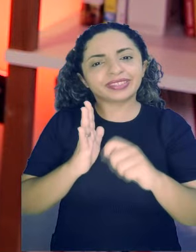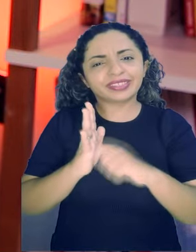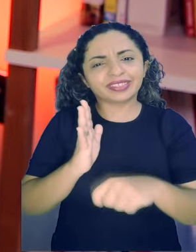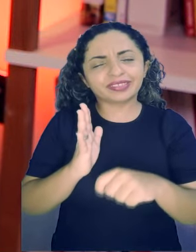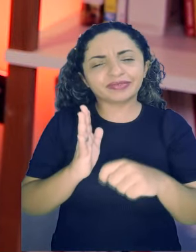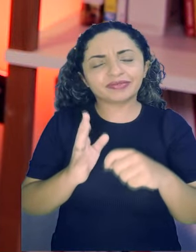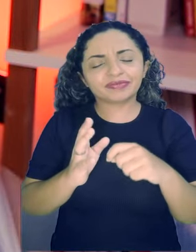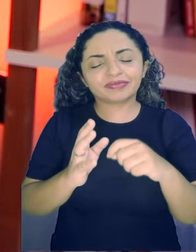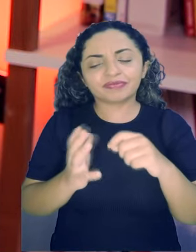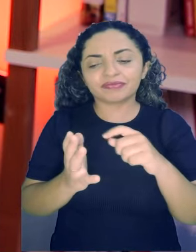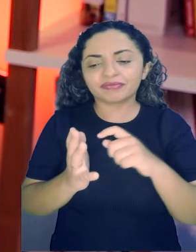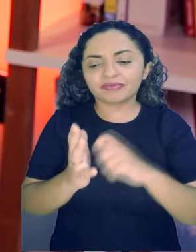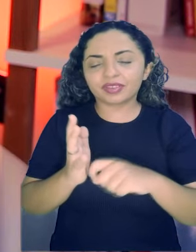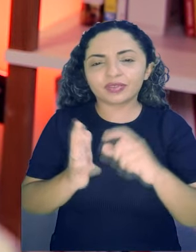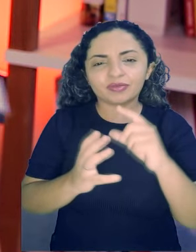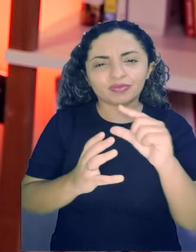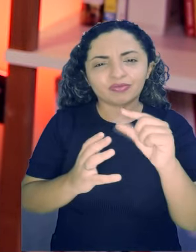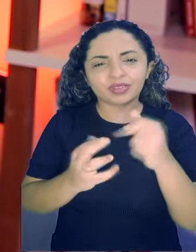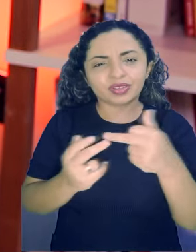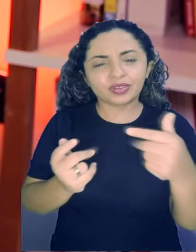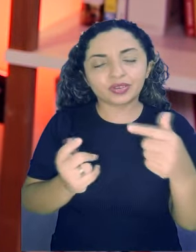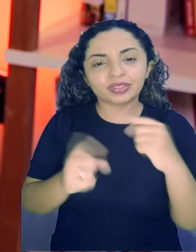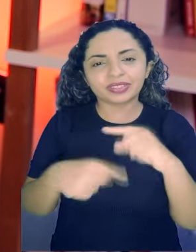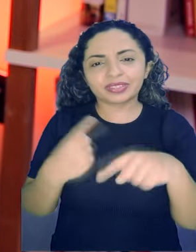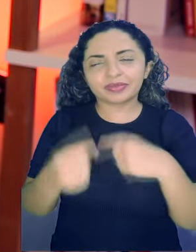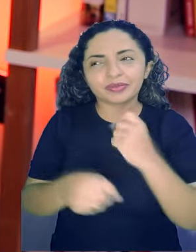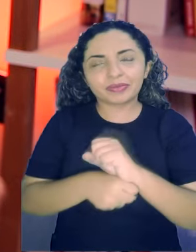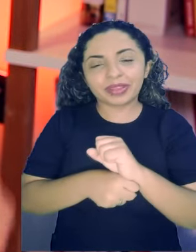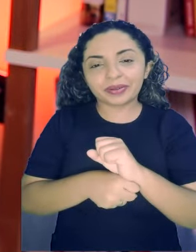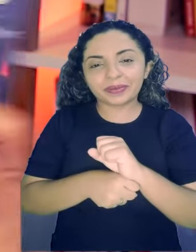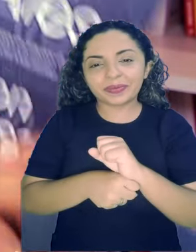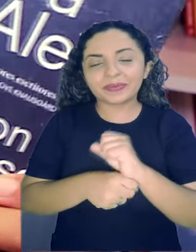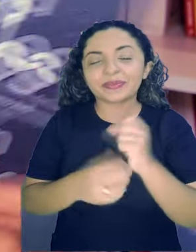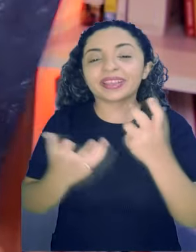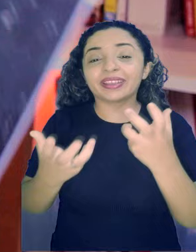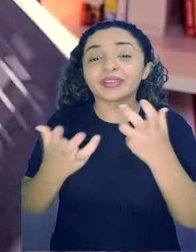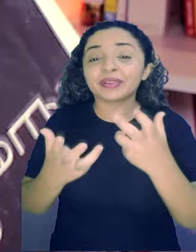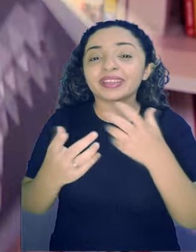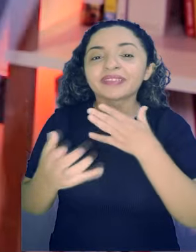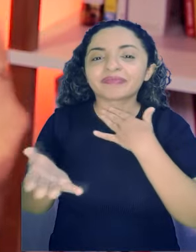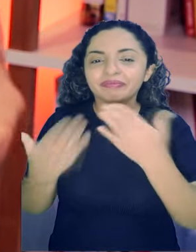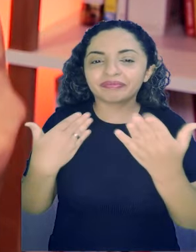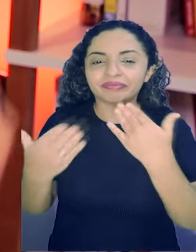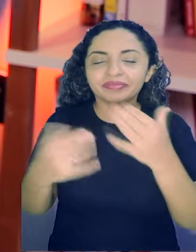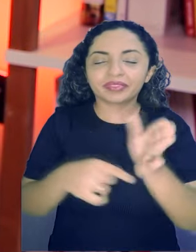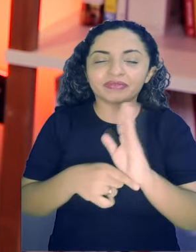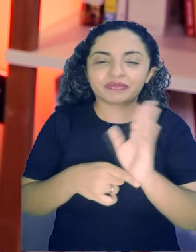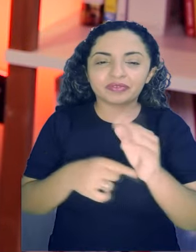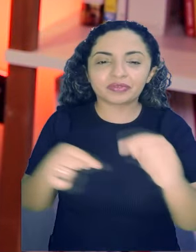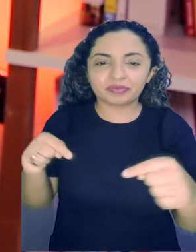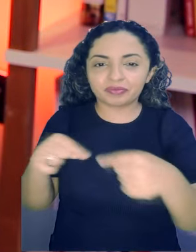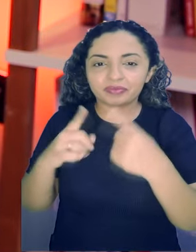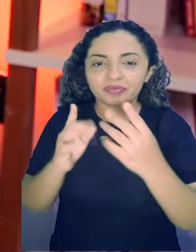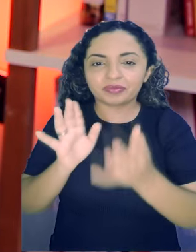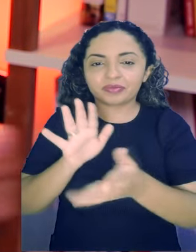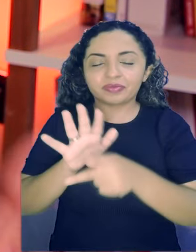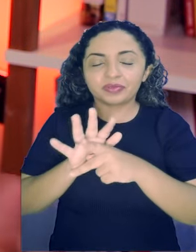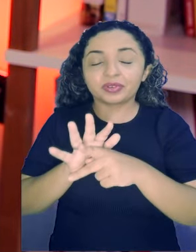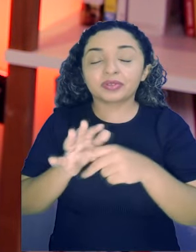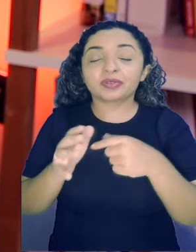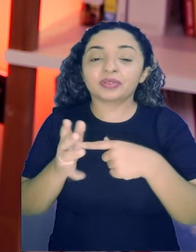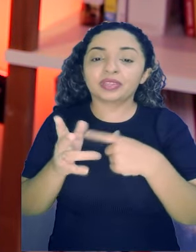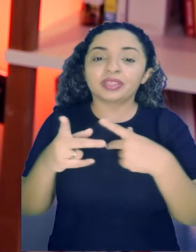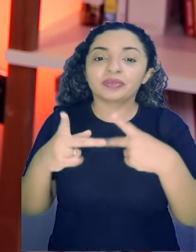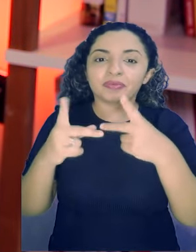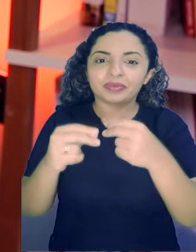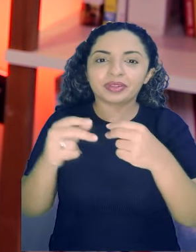escrever sobre ele, mas acabei interrompendo, mas depois eu vou concluir para a gente discutir um pouquinho sobre esse romance aqui do novo